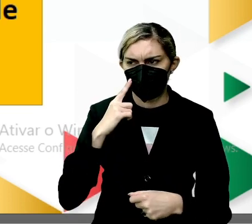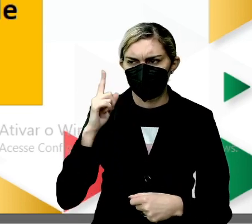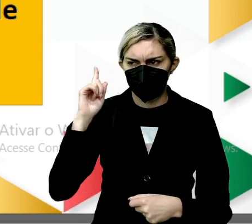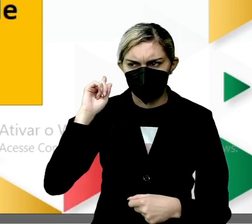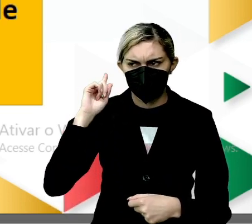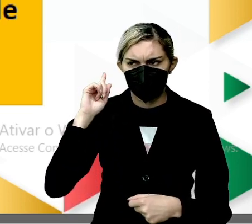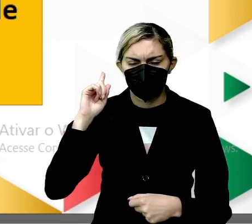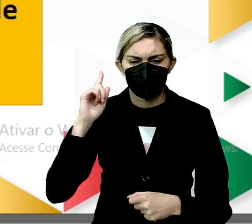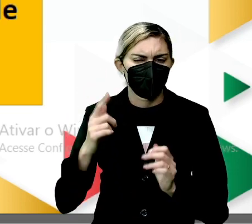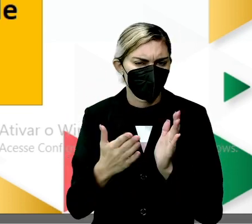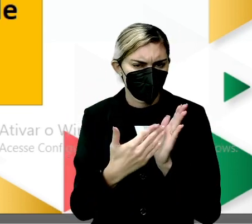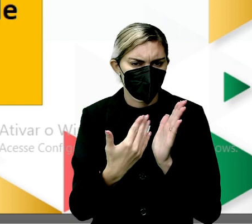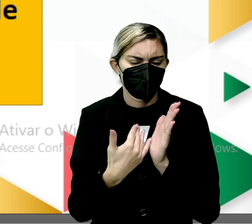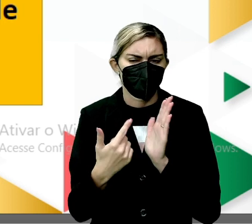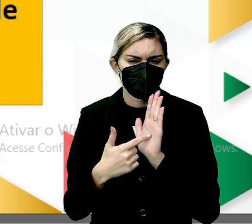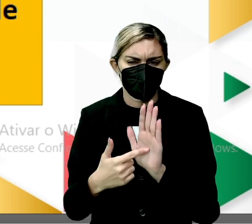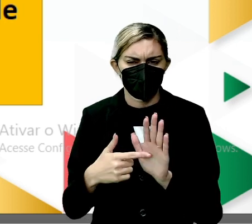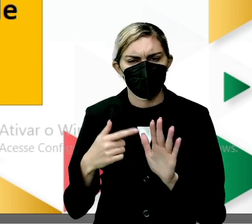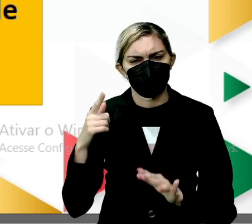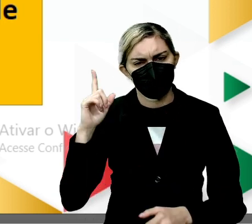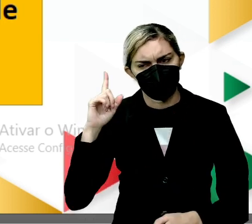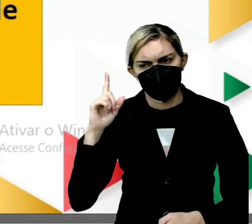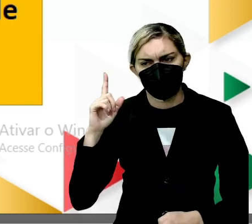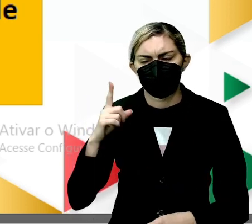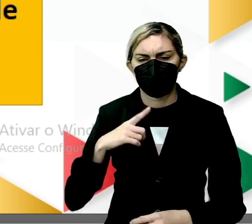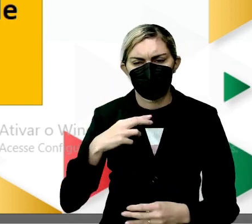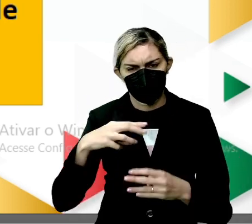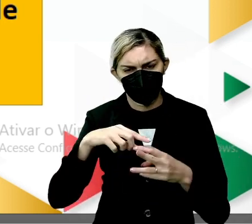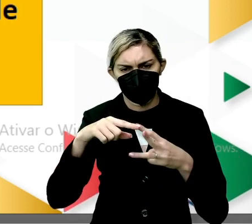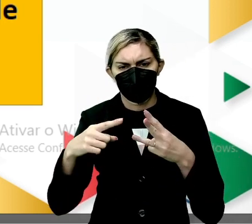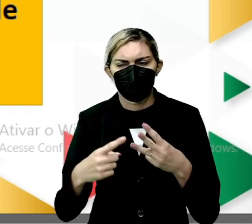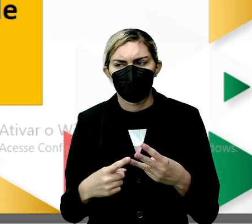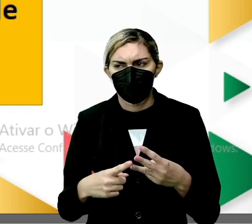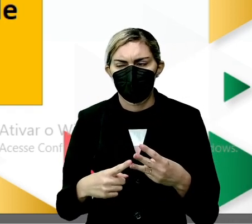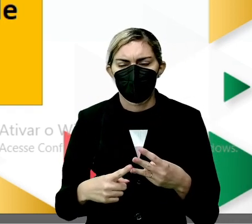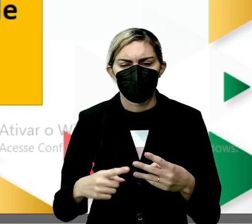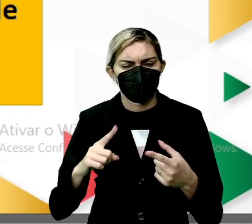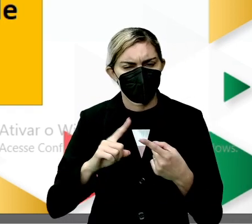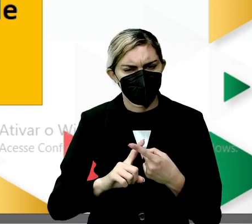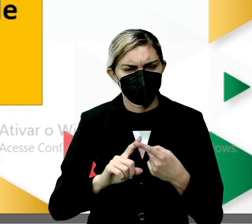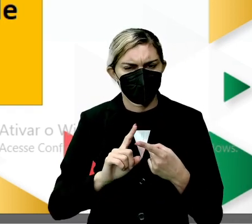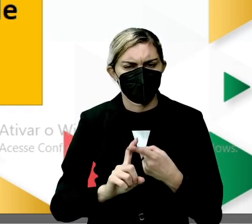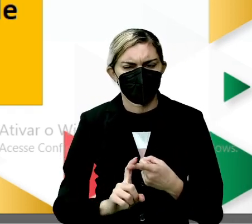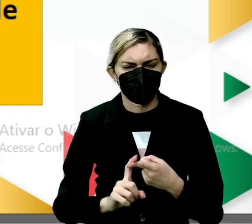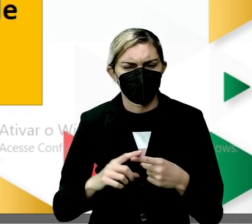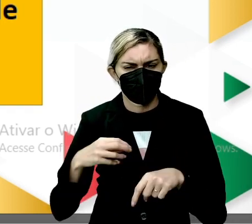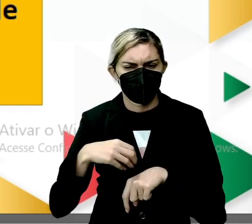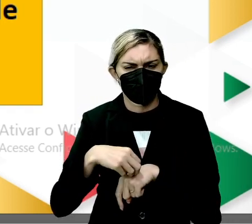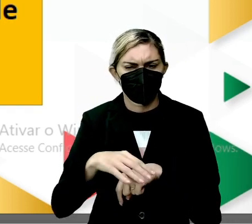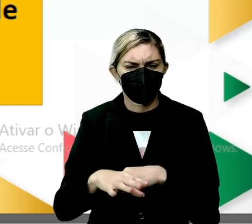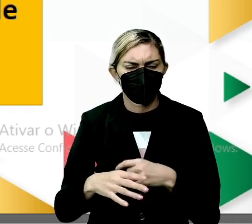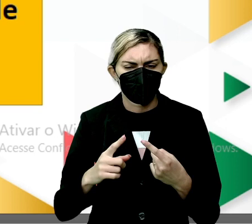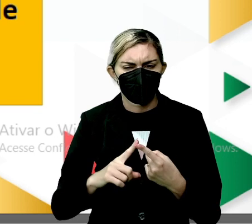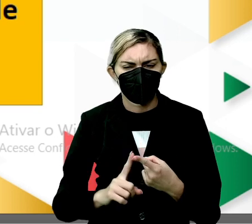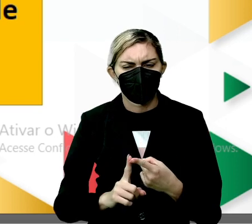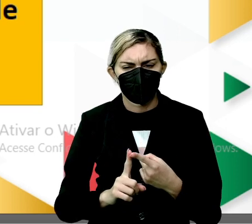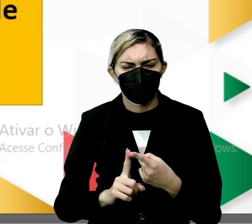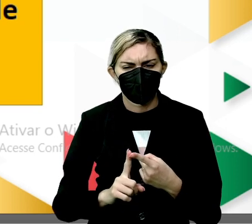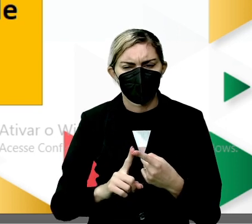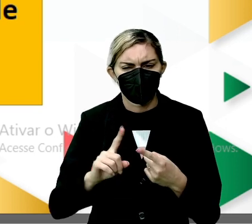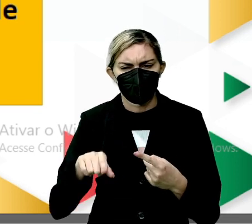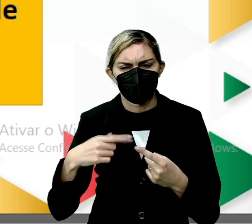do Pentateuco, obra composta de 3 partes. A primeira parte trata da Gênese, isto é,